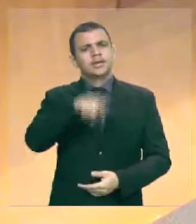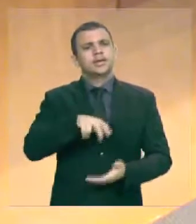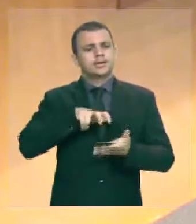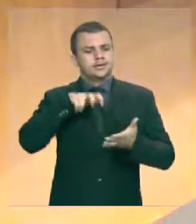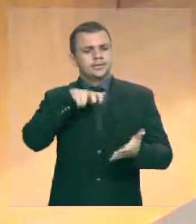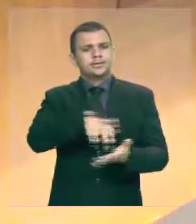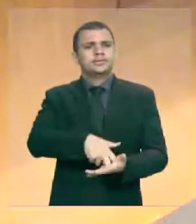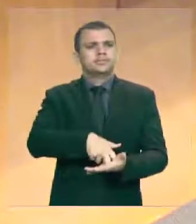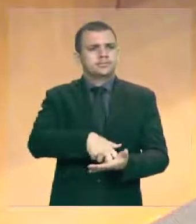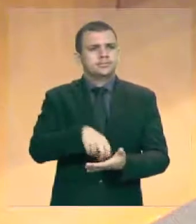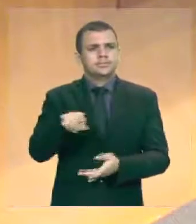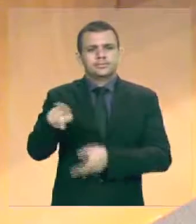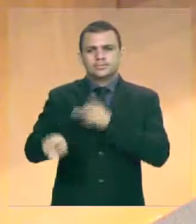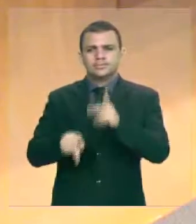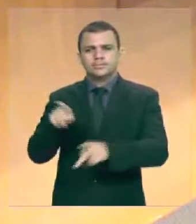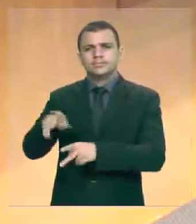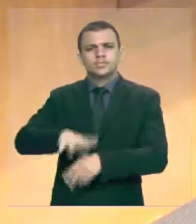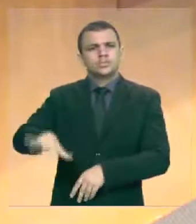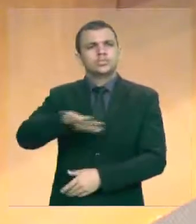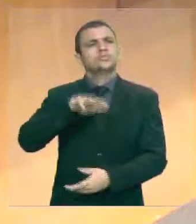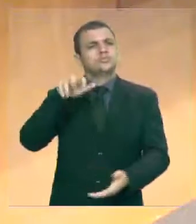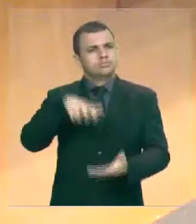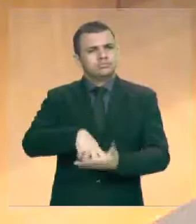para o povo desta cidade.